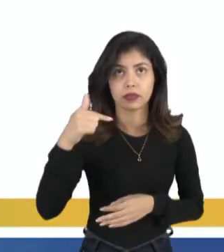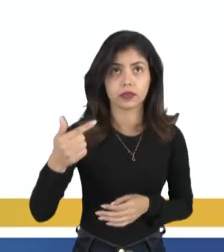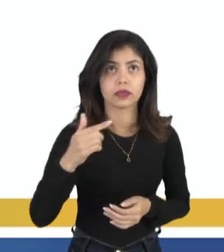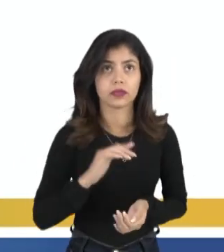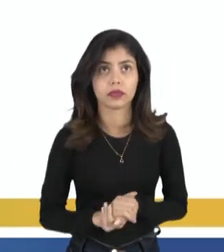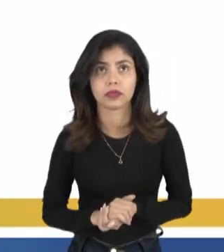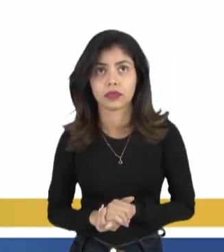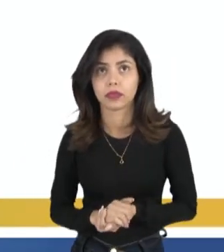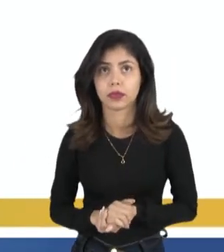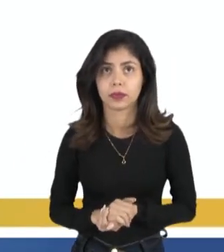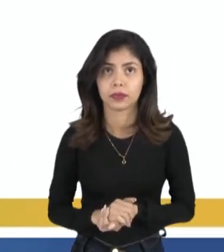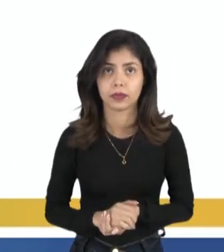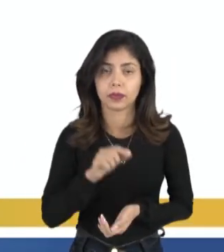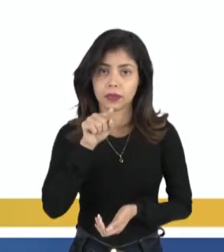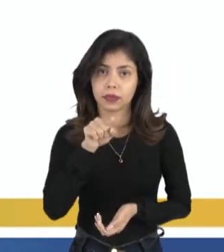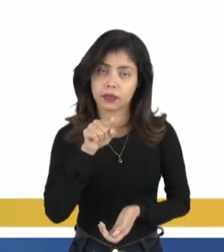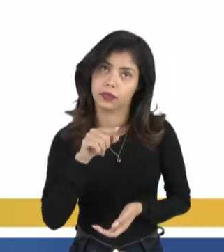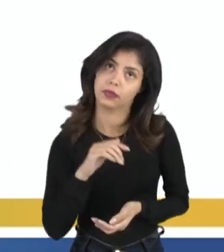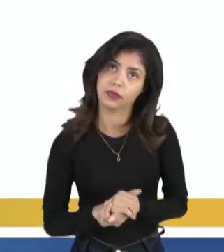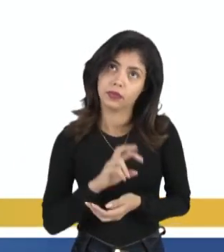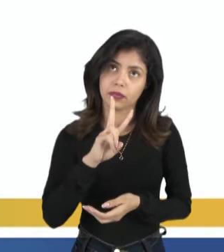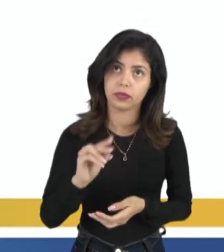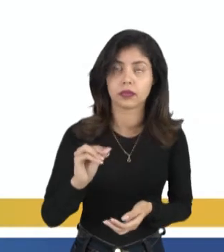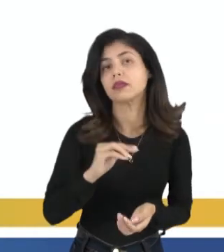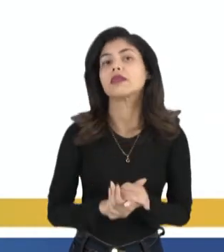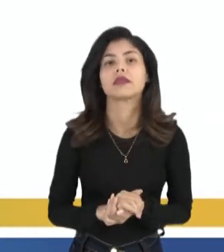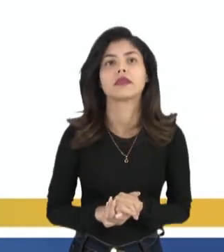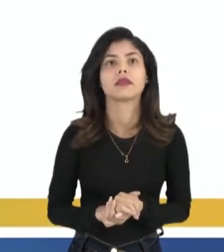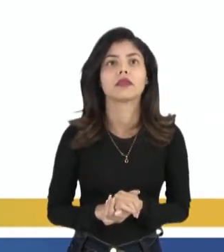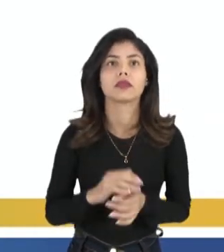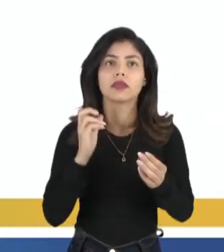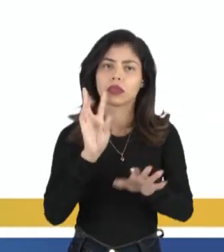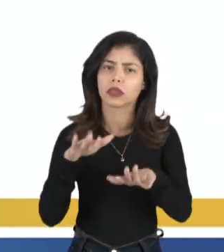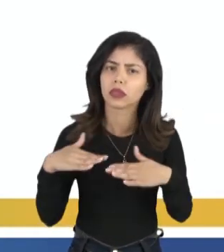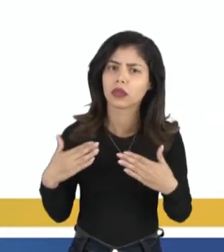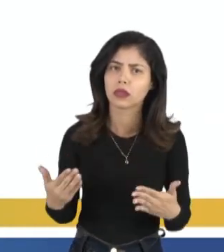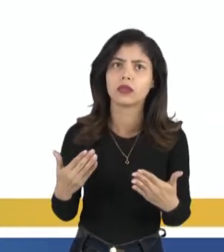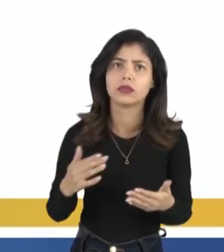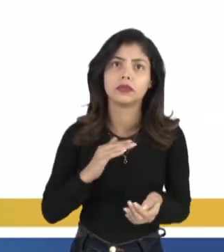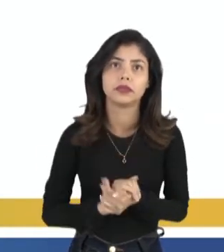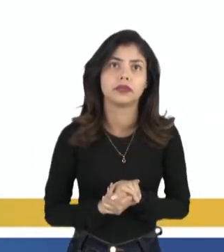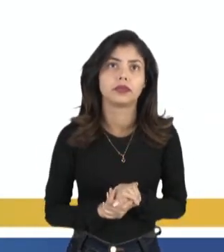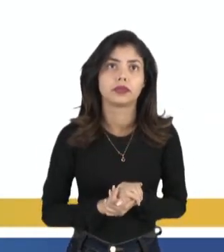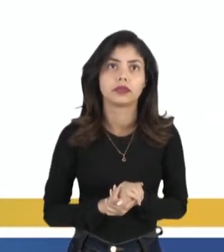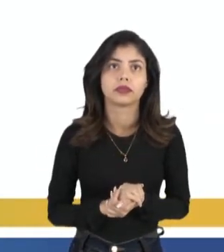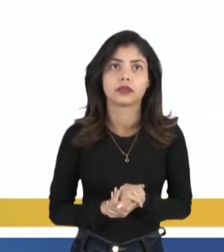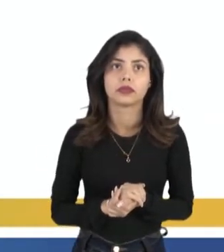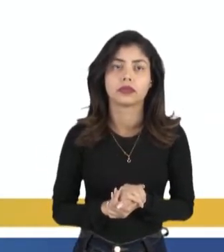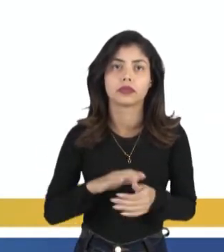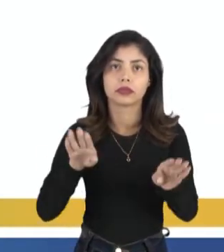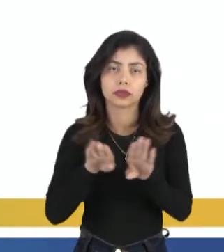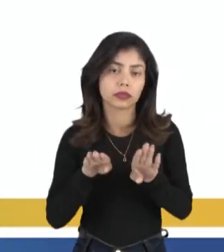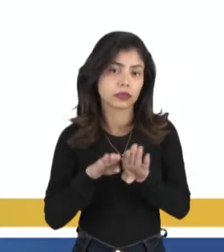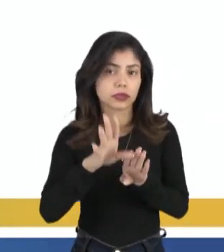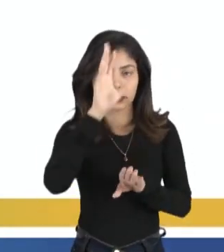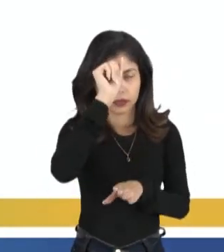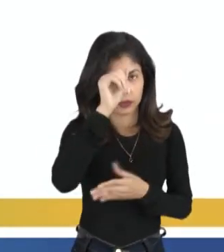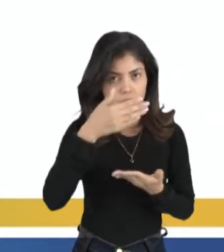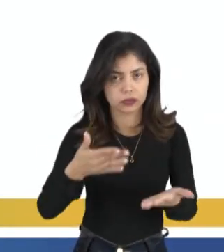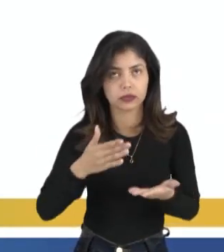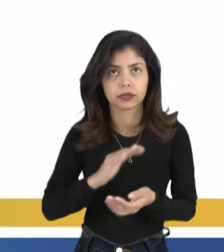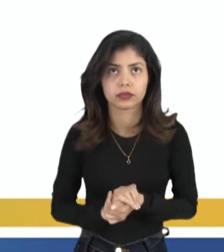eclipse. No caso, esse eclipse aqui, ó, tá dizendo anel de fogo, né? Que tipo de eclipse é esse aqui? Você já pode classificar, porque você acabou de